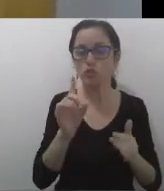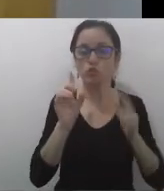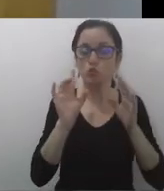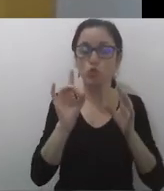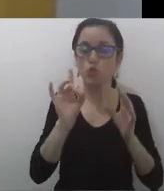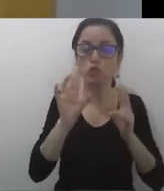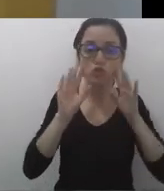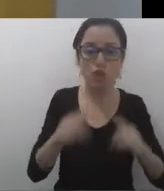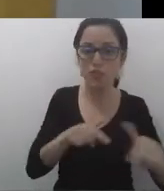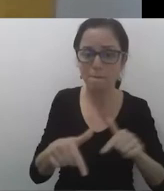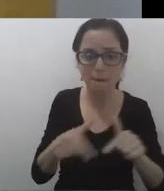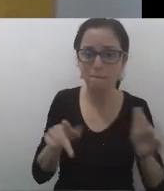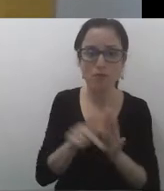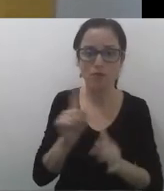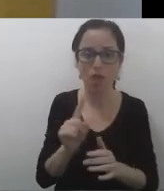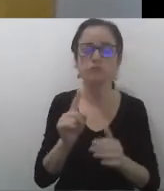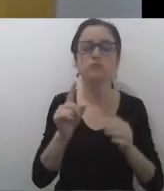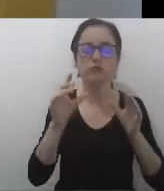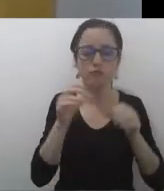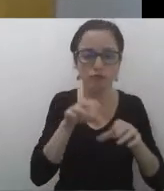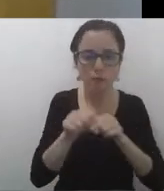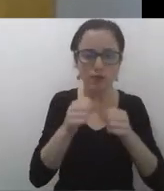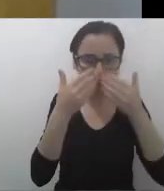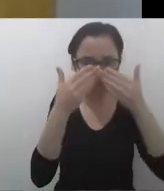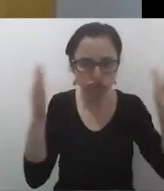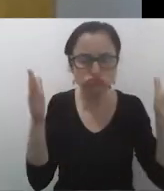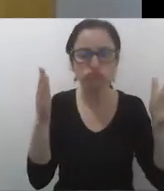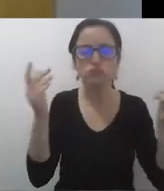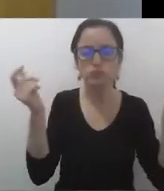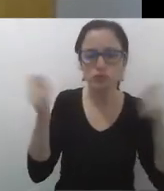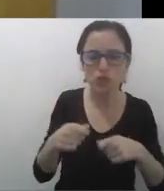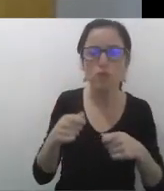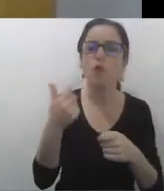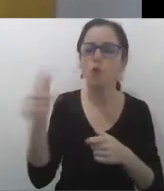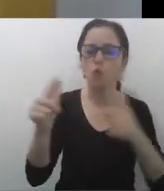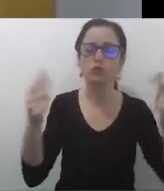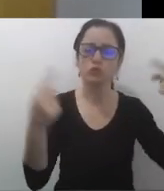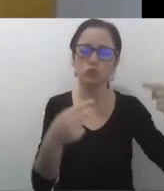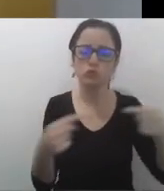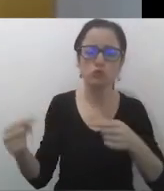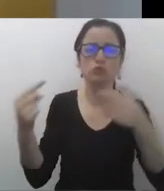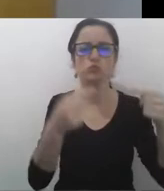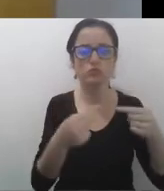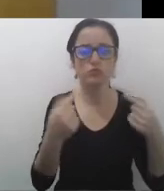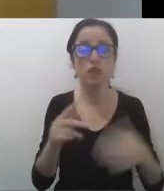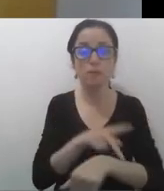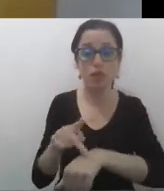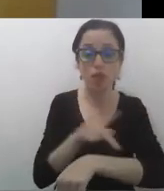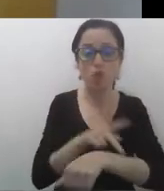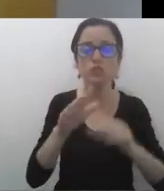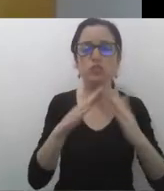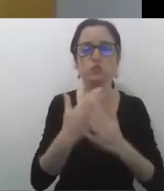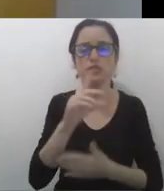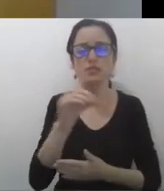um ofício propriamente. A formação é a mais ampla possível. Isso é outra discussão também